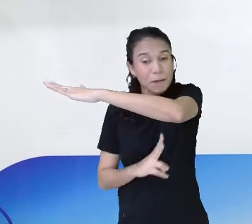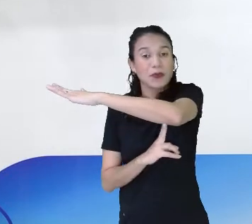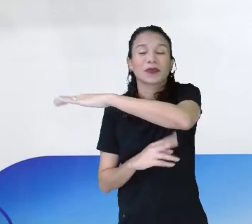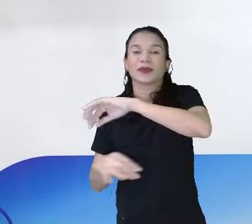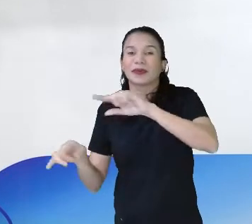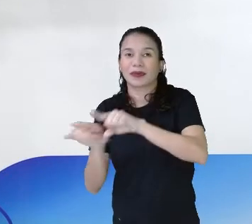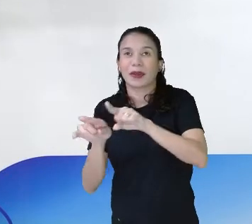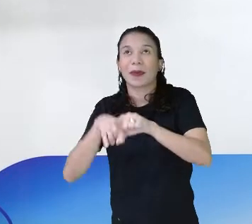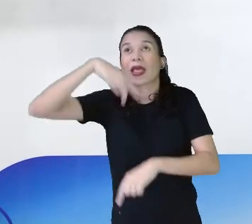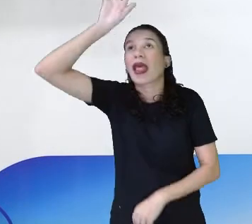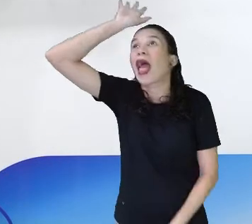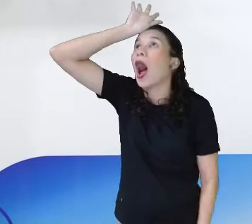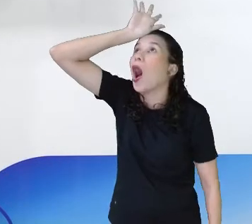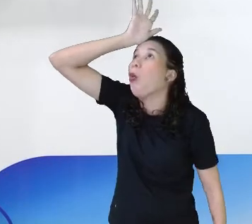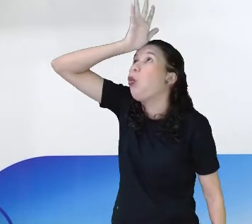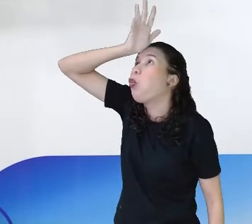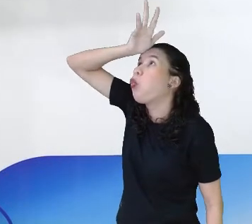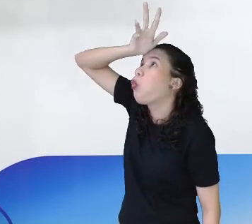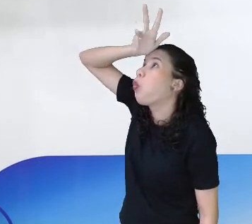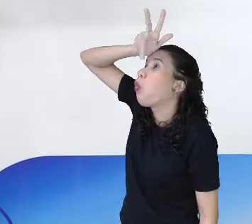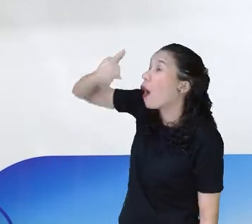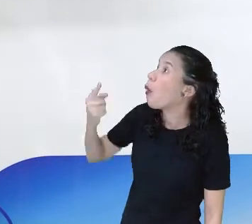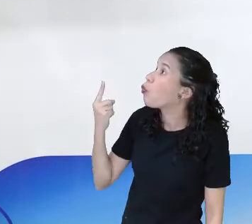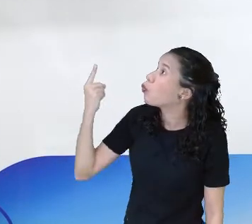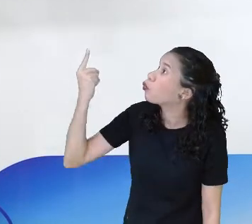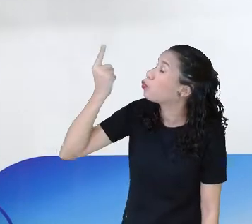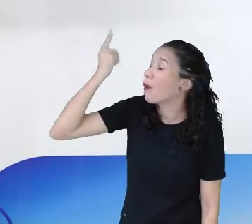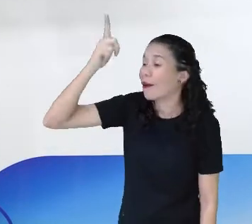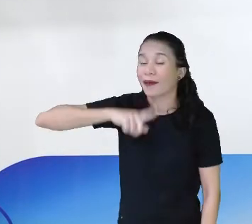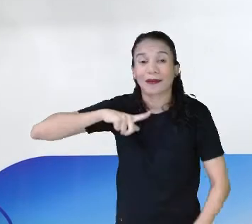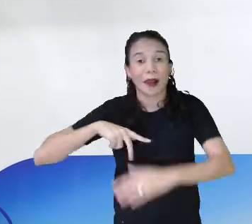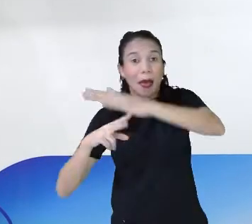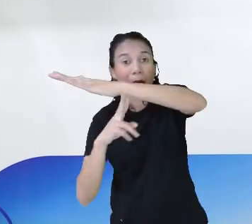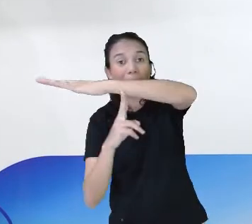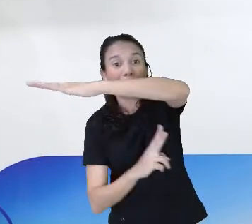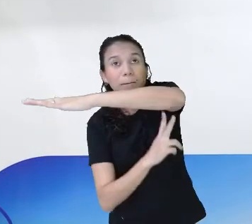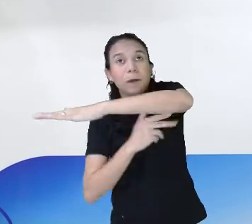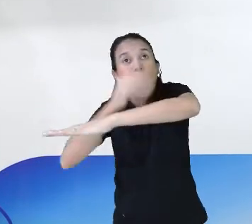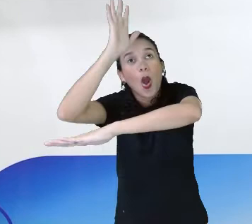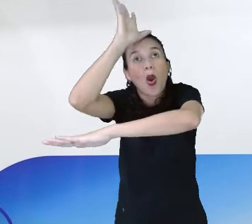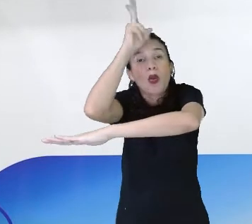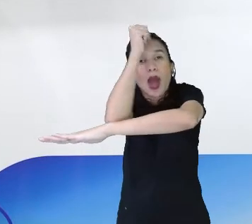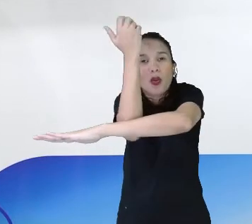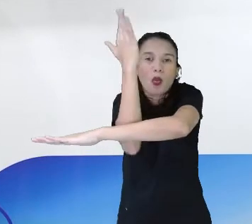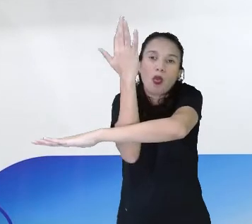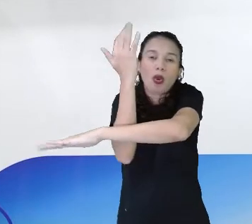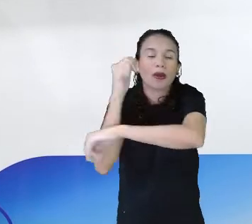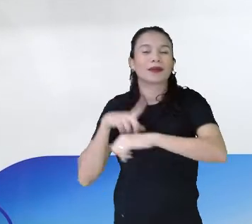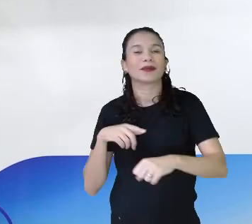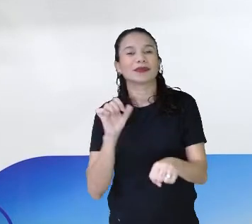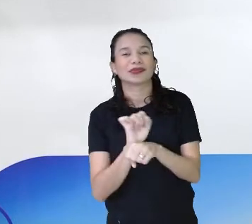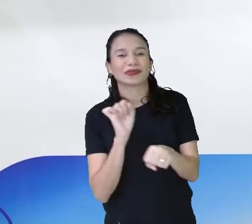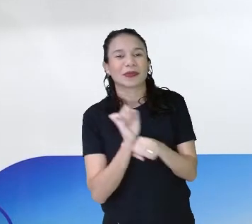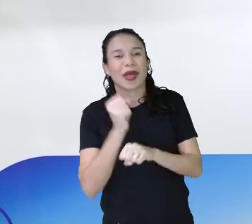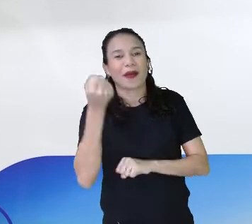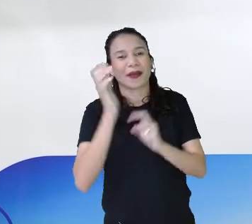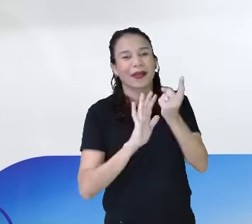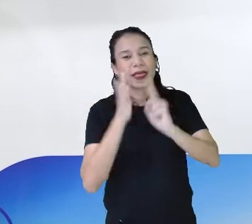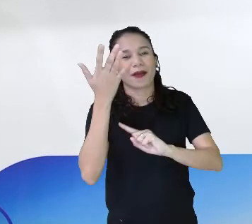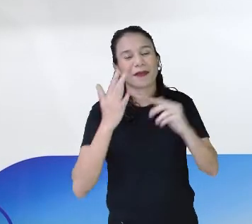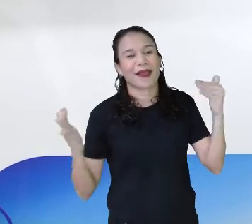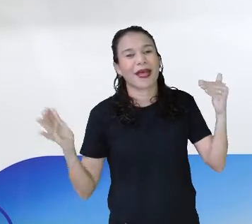também aquele galo gigante, né? Que fica lá guardando o Carnaval de Recife até